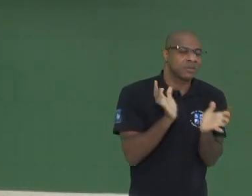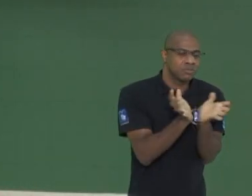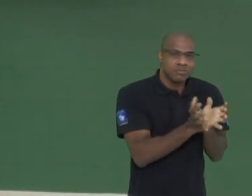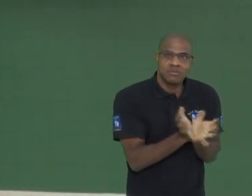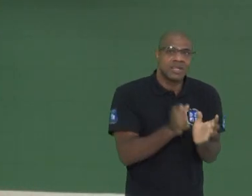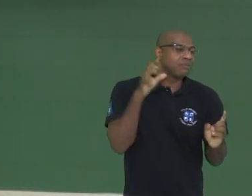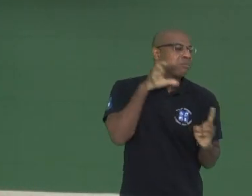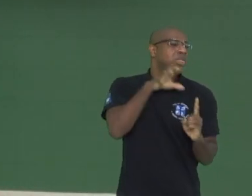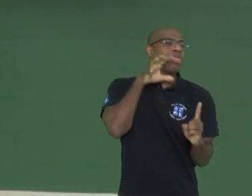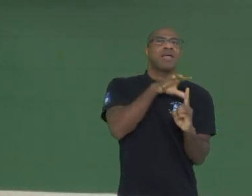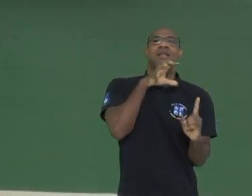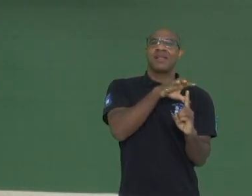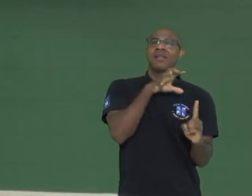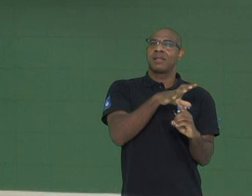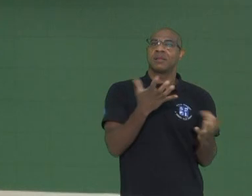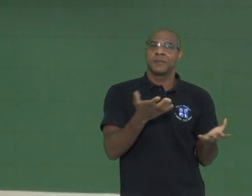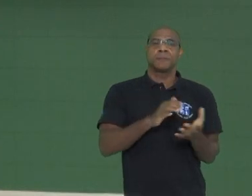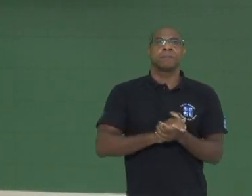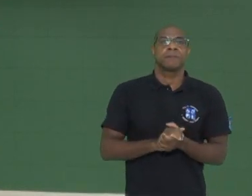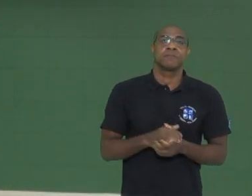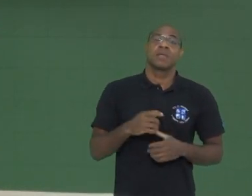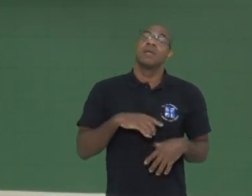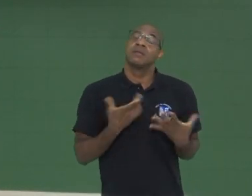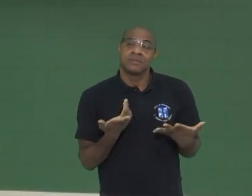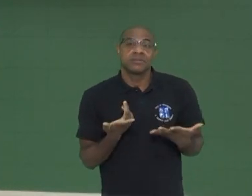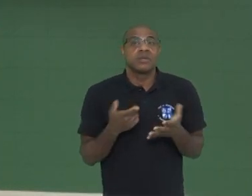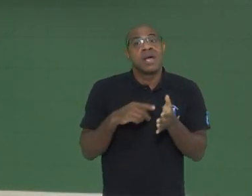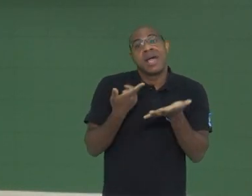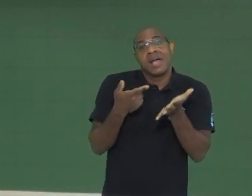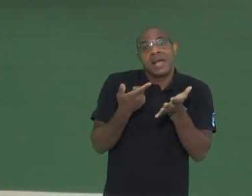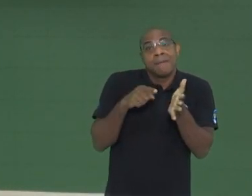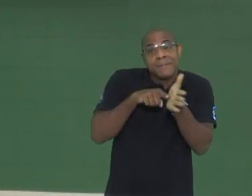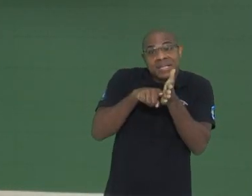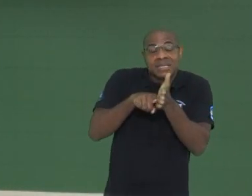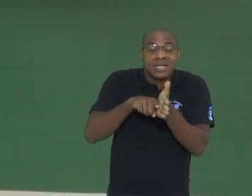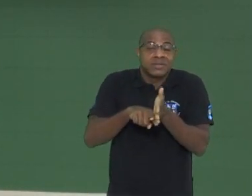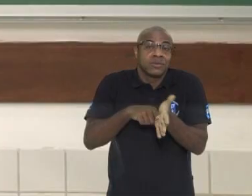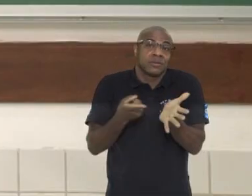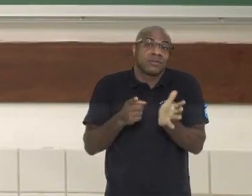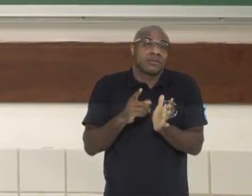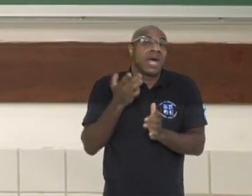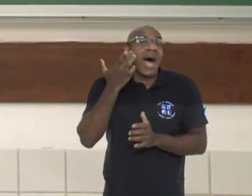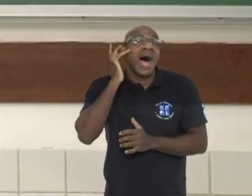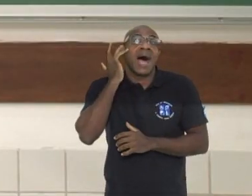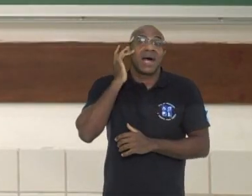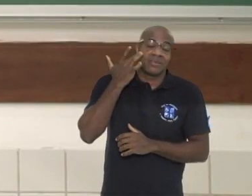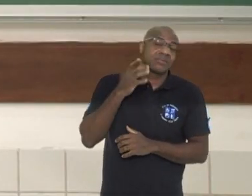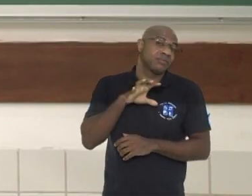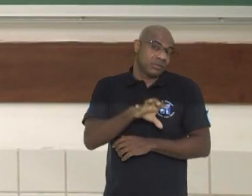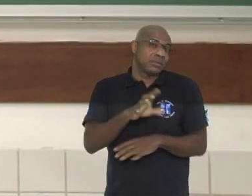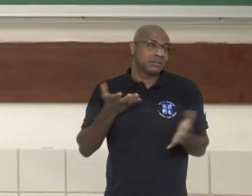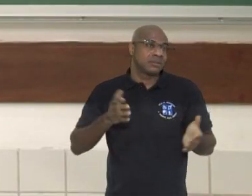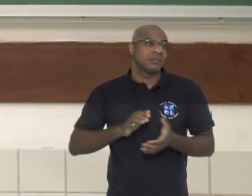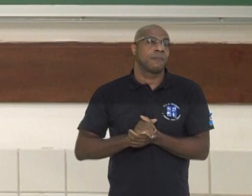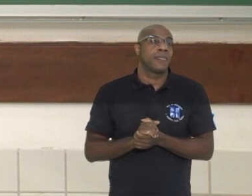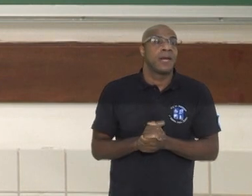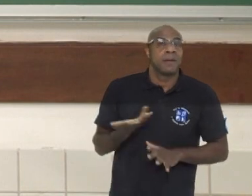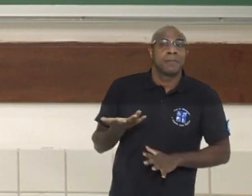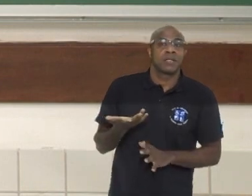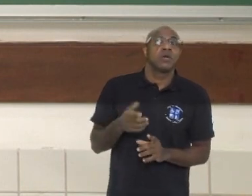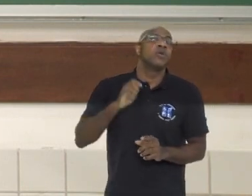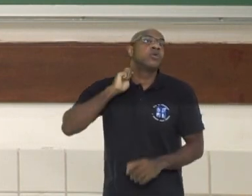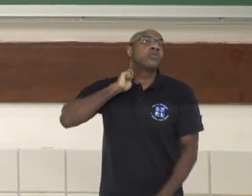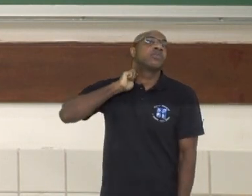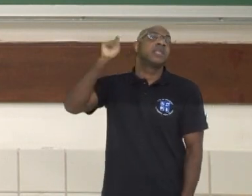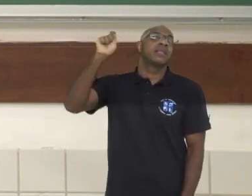puni-lo. Enfim, nós temos essas hipóteses históricas, mas o fato aqui é, Tiradentes, um defensor da